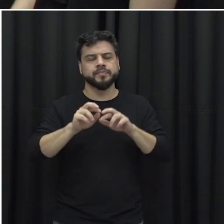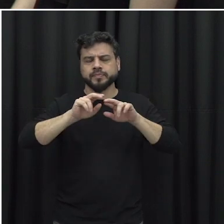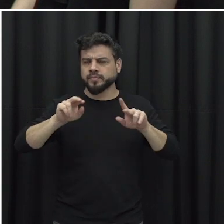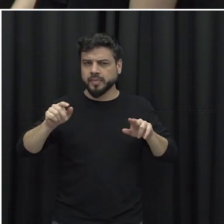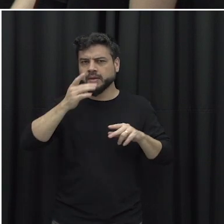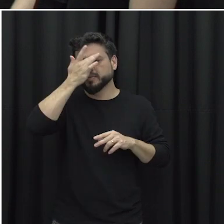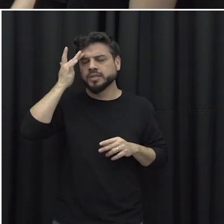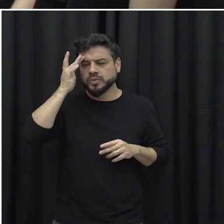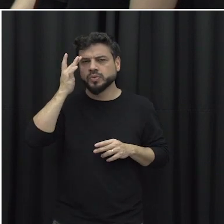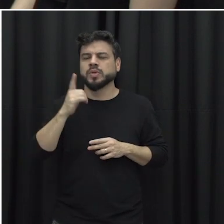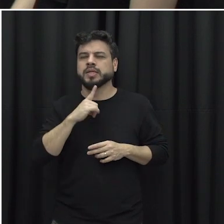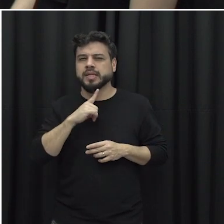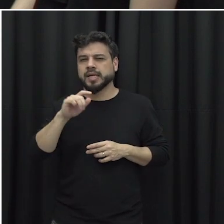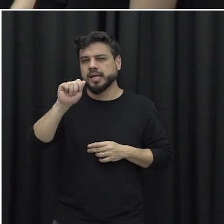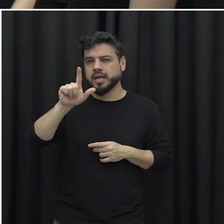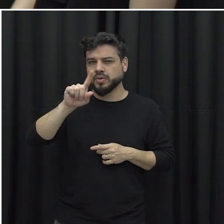Alzheimer,